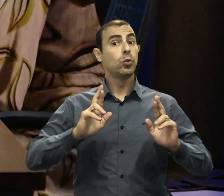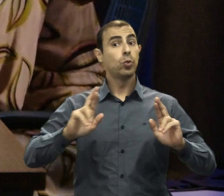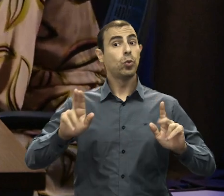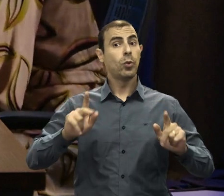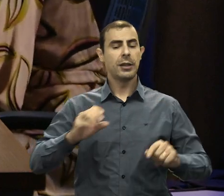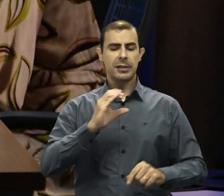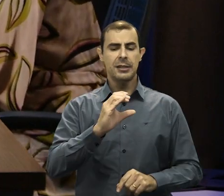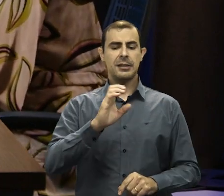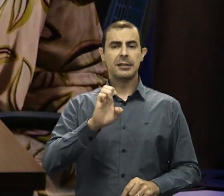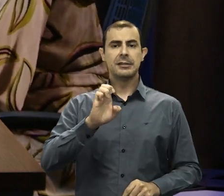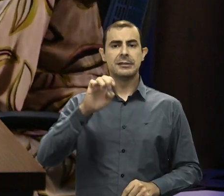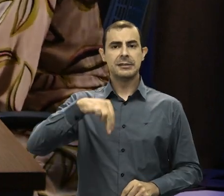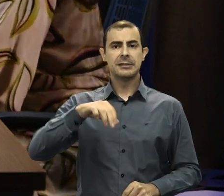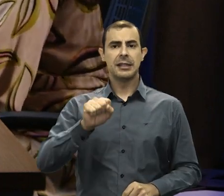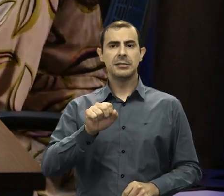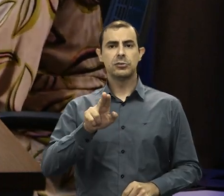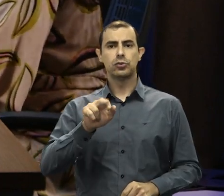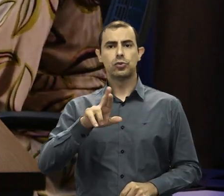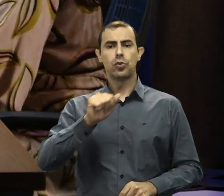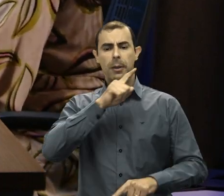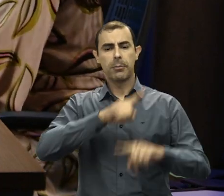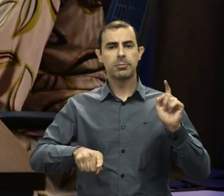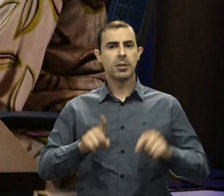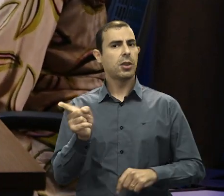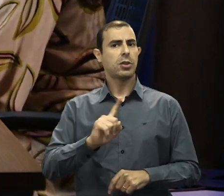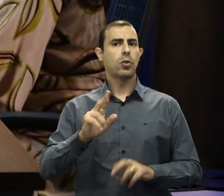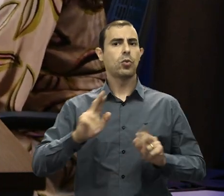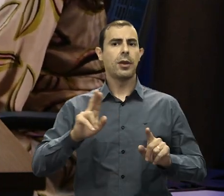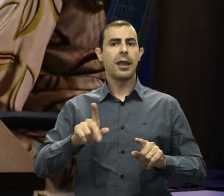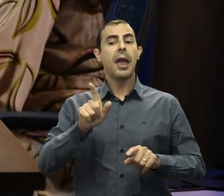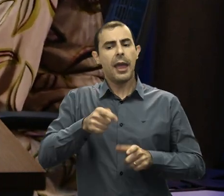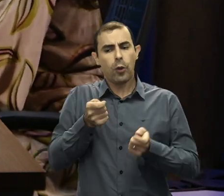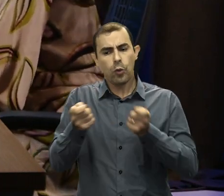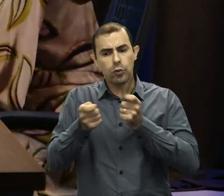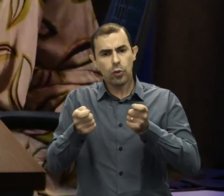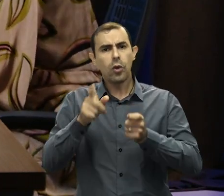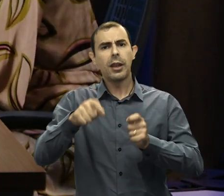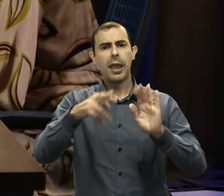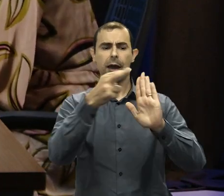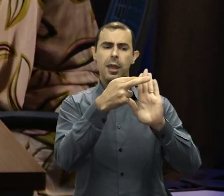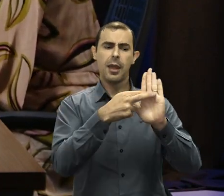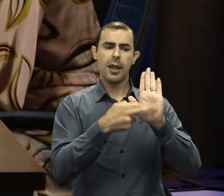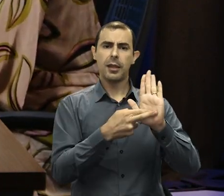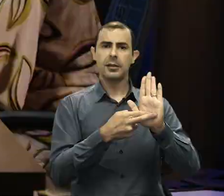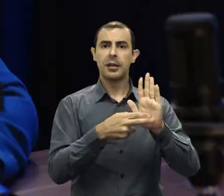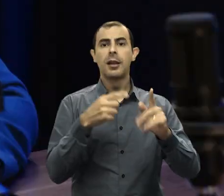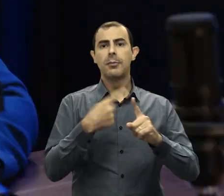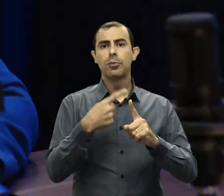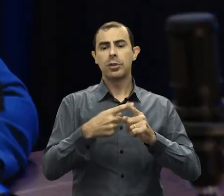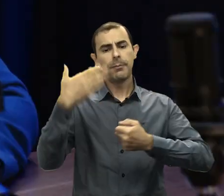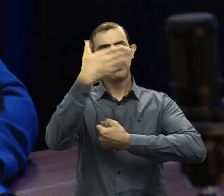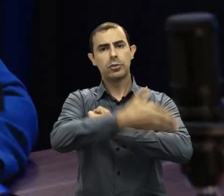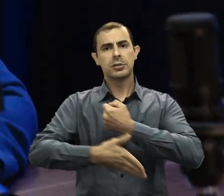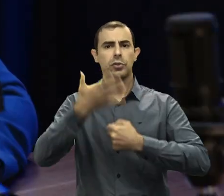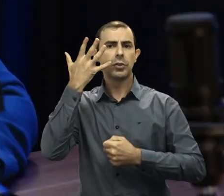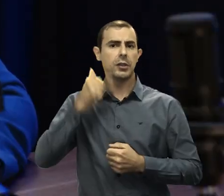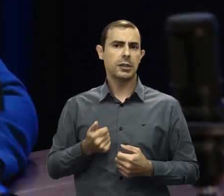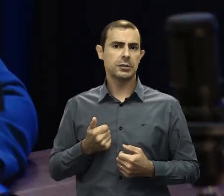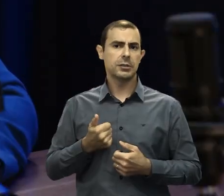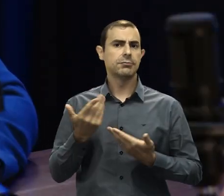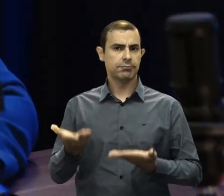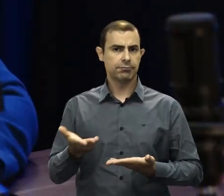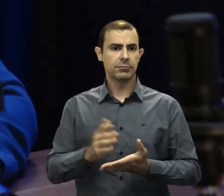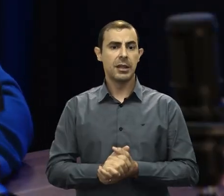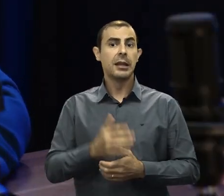censura, né, Herculano? Na verdade, é uma maneira de colocar um controle mesmo. Colocar controle, colocar regras, né? Porque a criança ela tem que